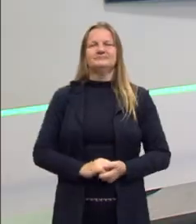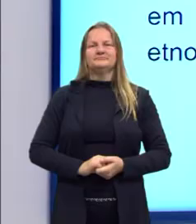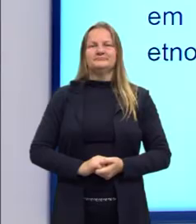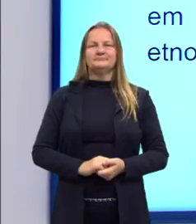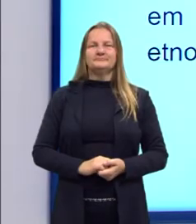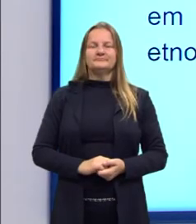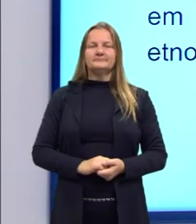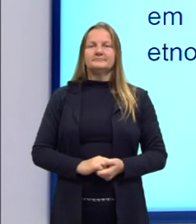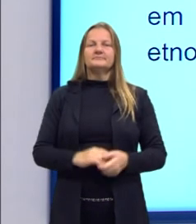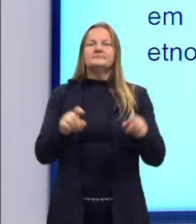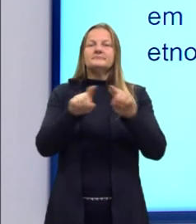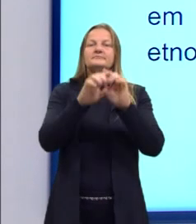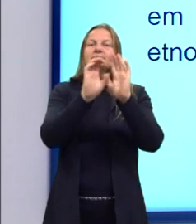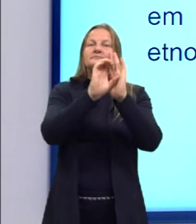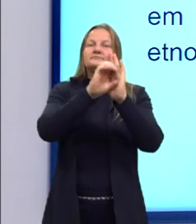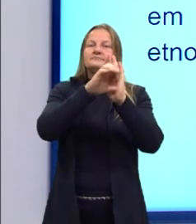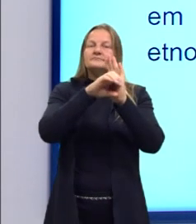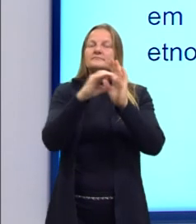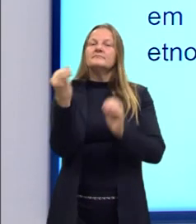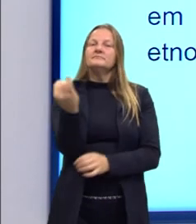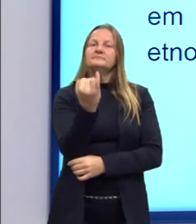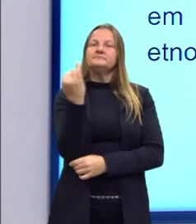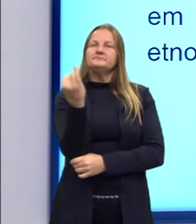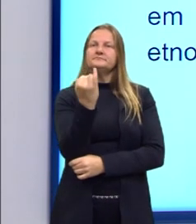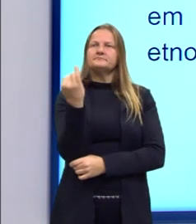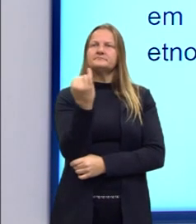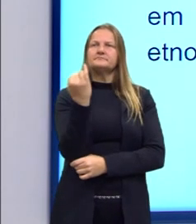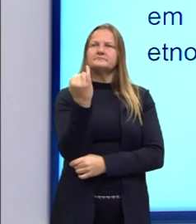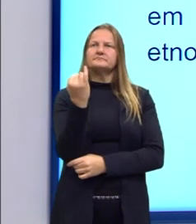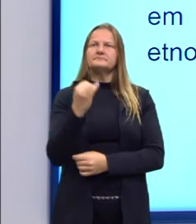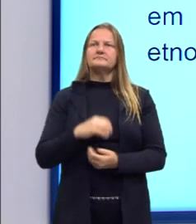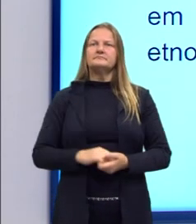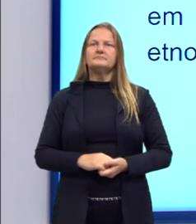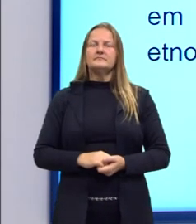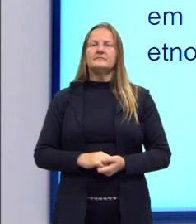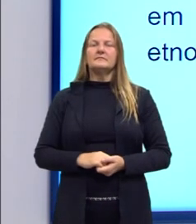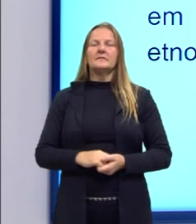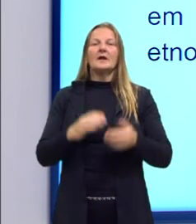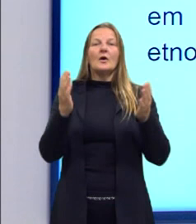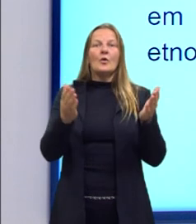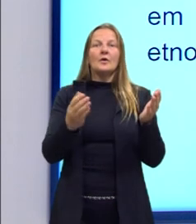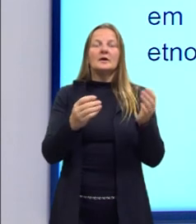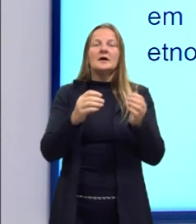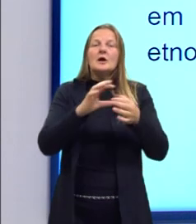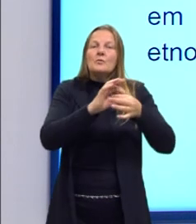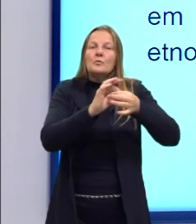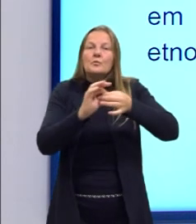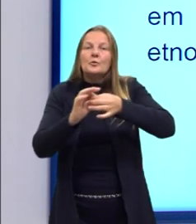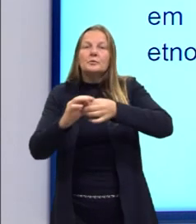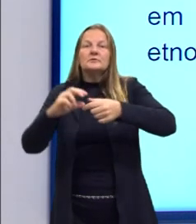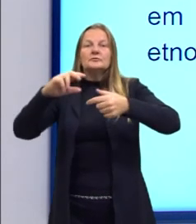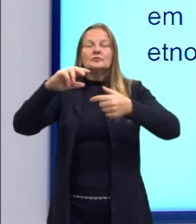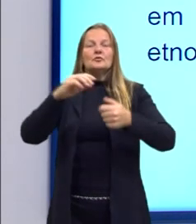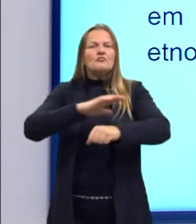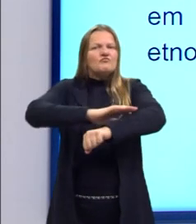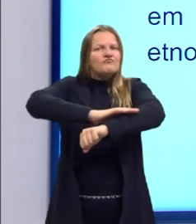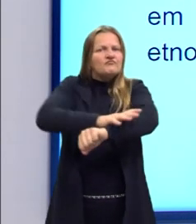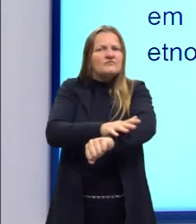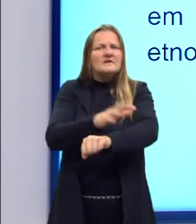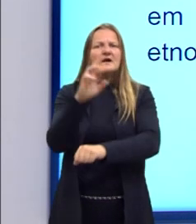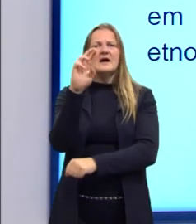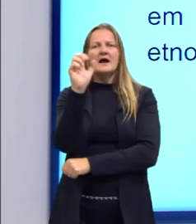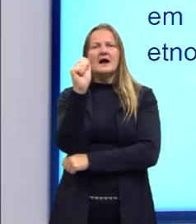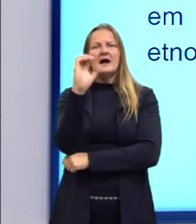gente vai falar um conceito muito importante que ele vai se iniciar Nessa idade moderna a gente vai falar do racismo